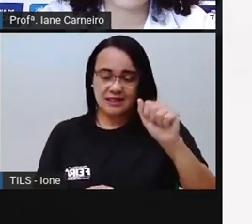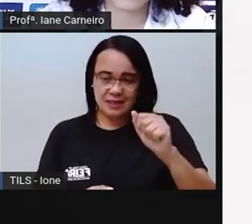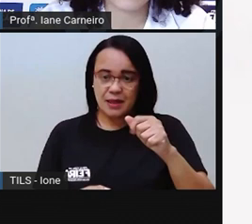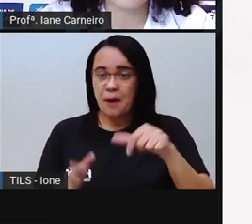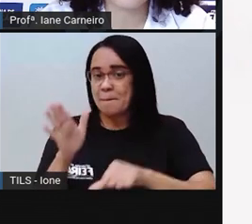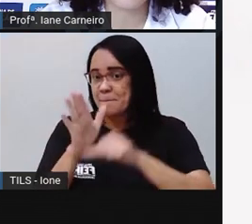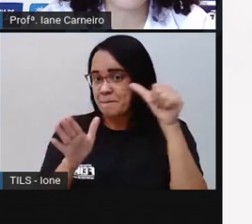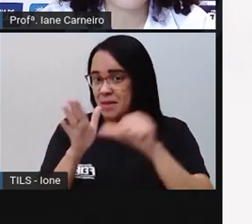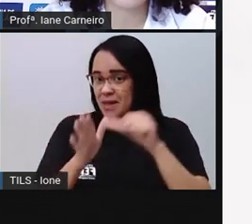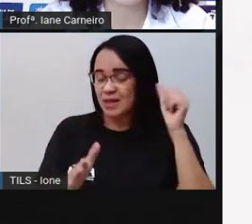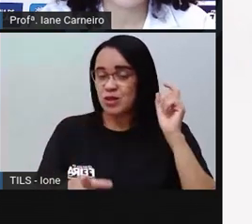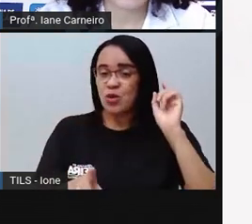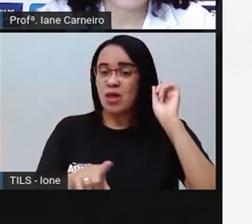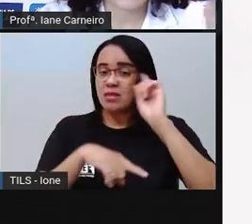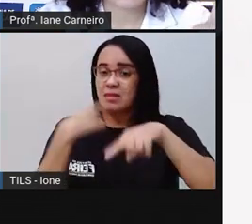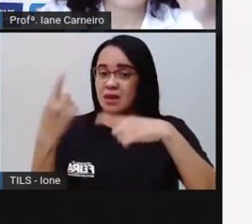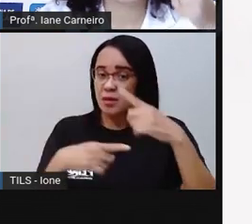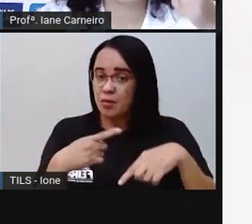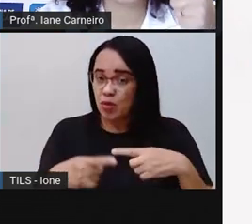Adoleta. Depois,